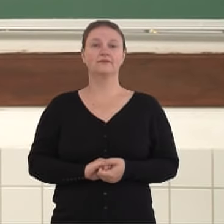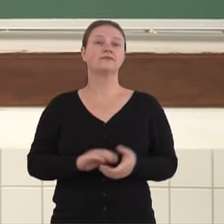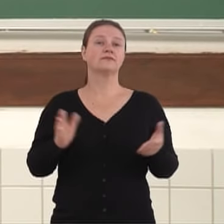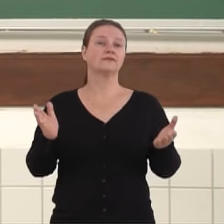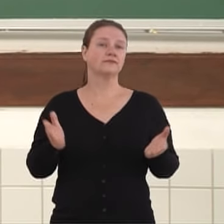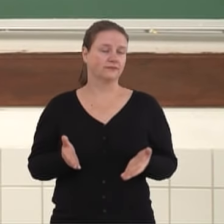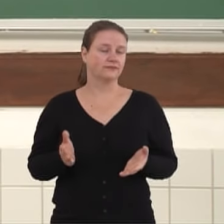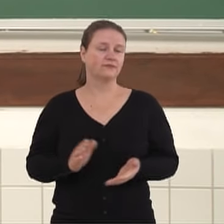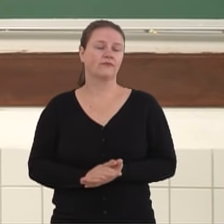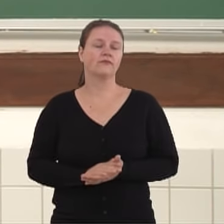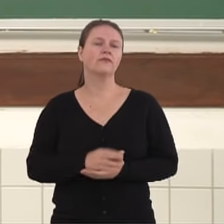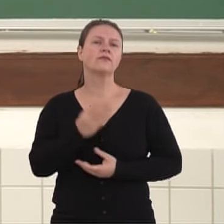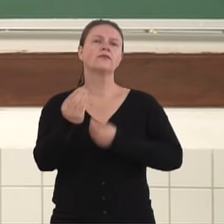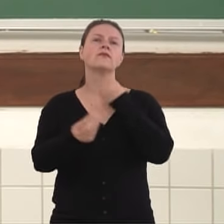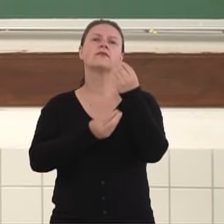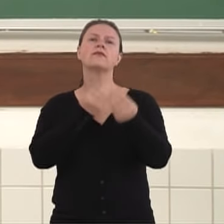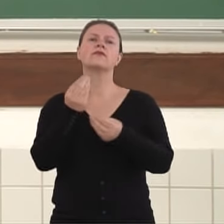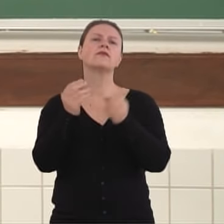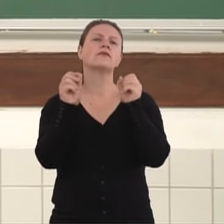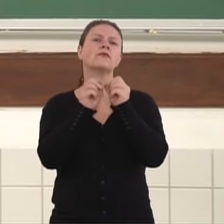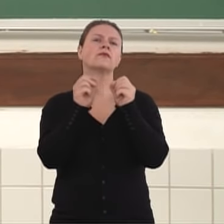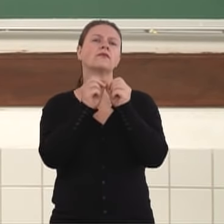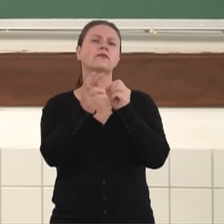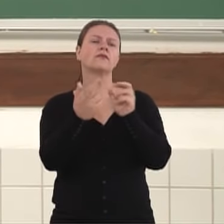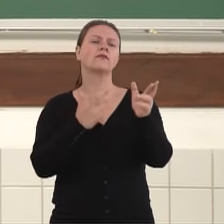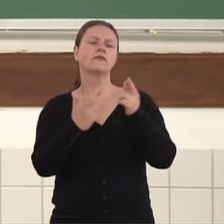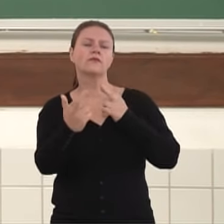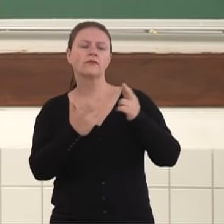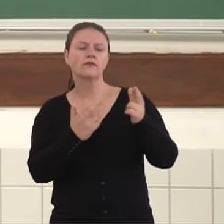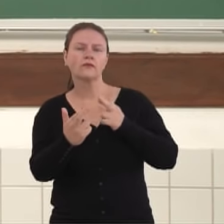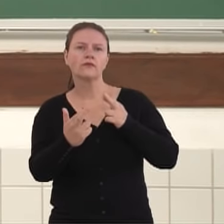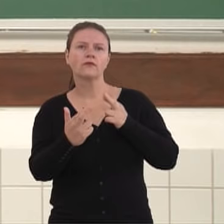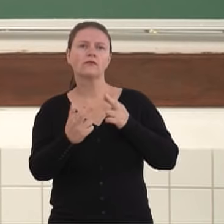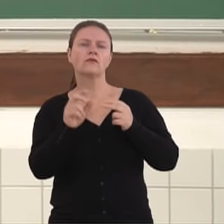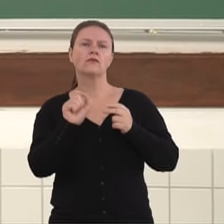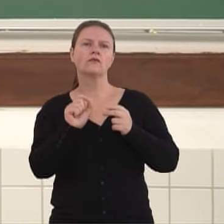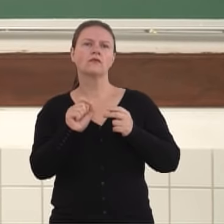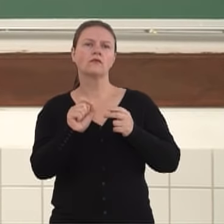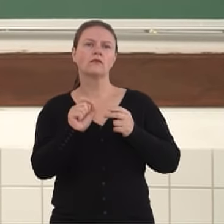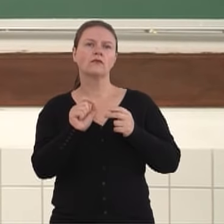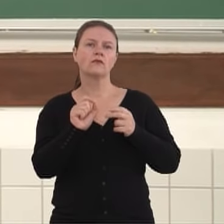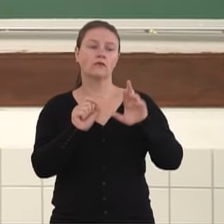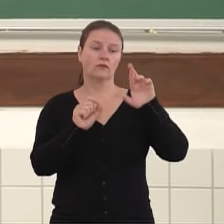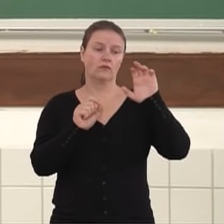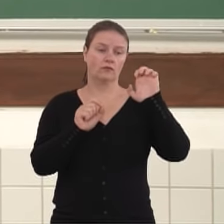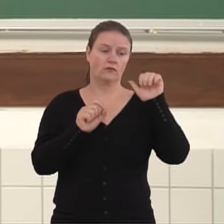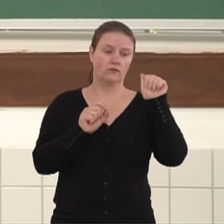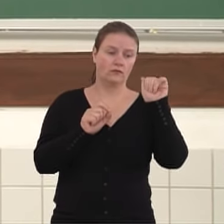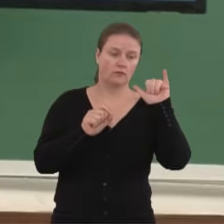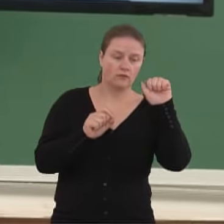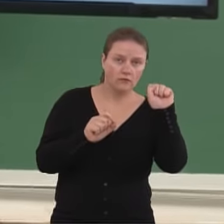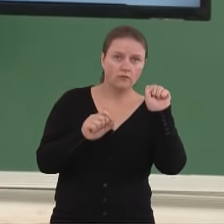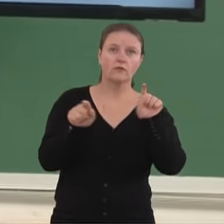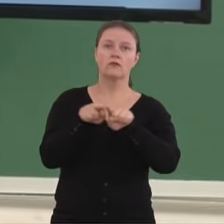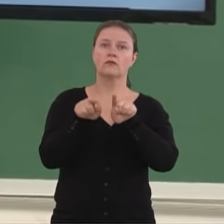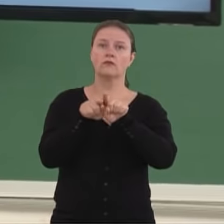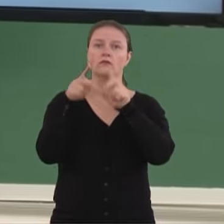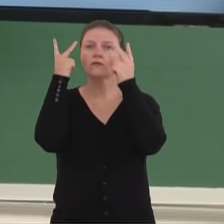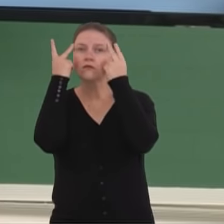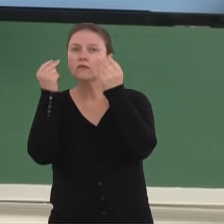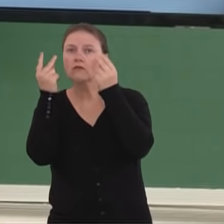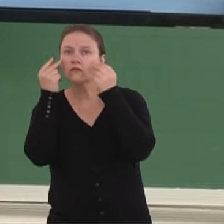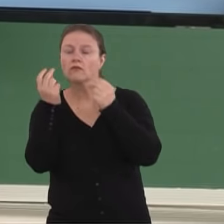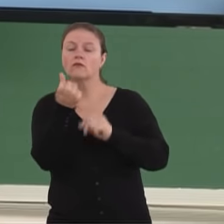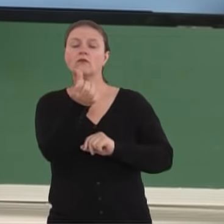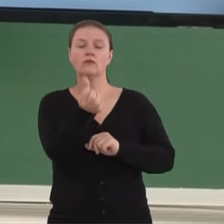Então, como é que ficou o nosso resultado? Reais e naturais. Vejam, o 6 é um